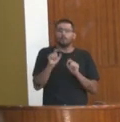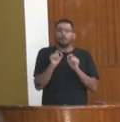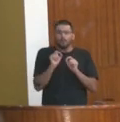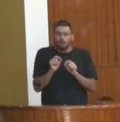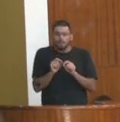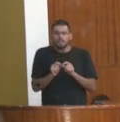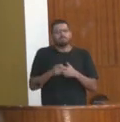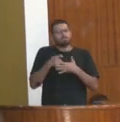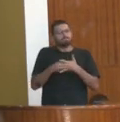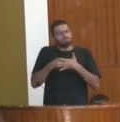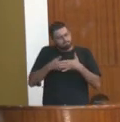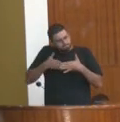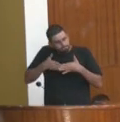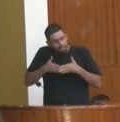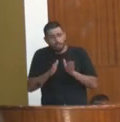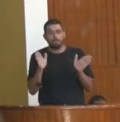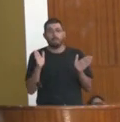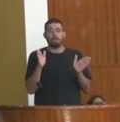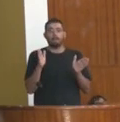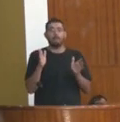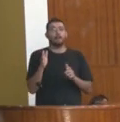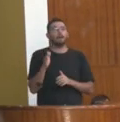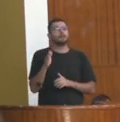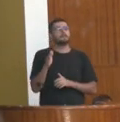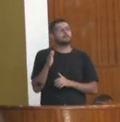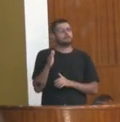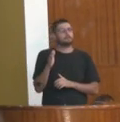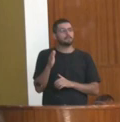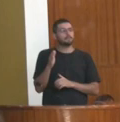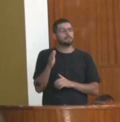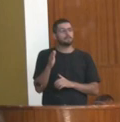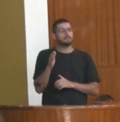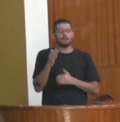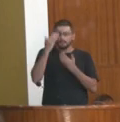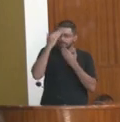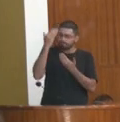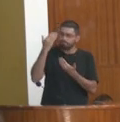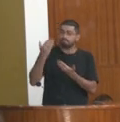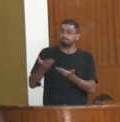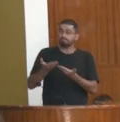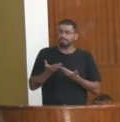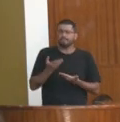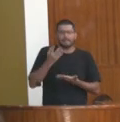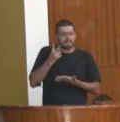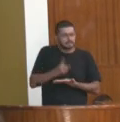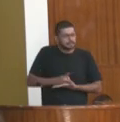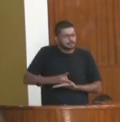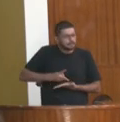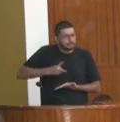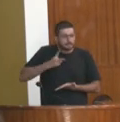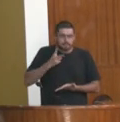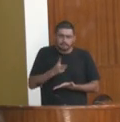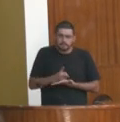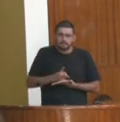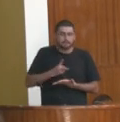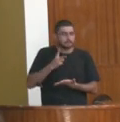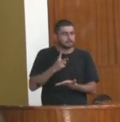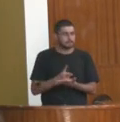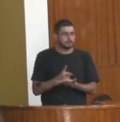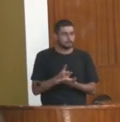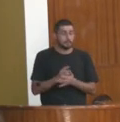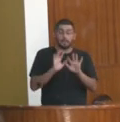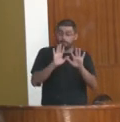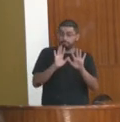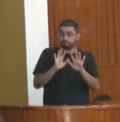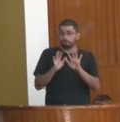pela Inclusão da UERJ, que também nós ajudamos lá na colaboração, também agradeço o convite e sempre... também tem que só ressaltar um